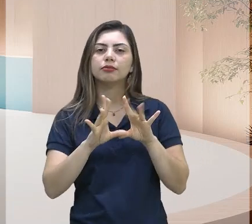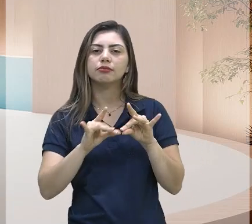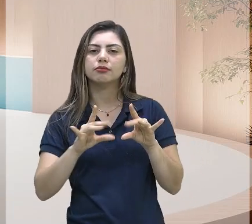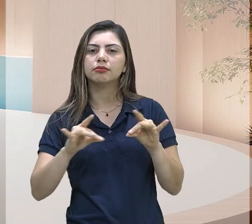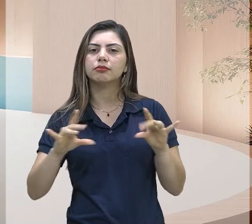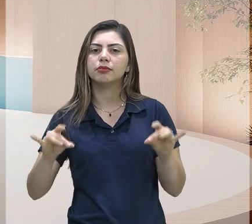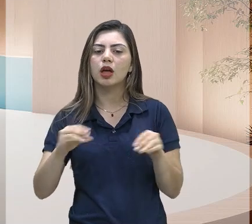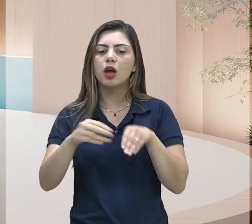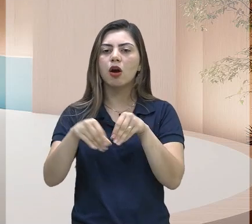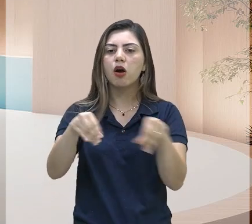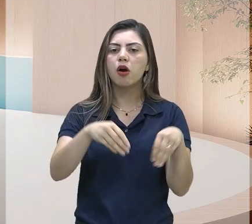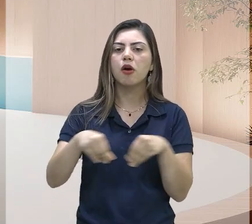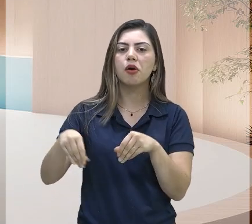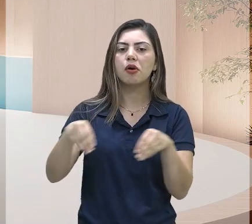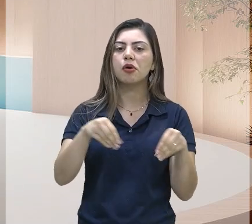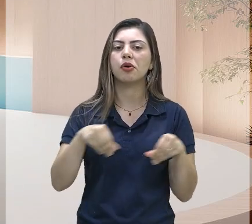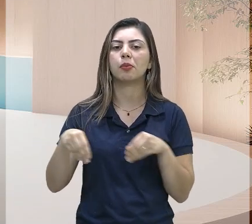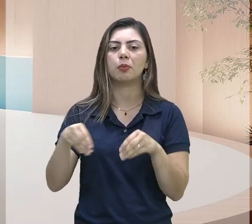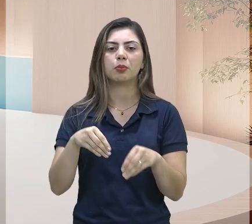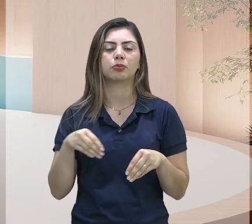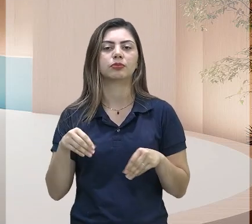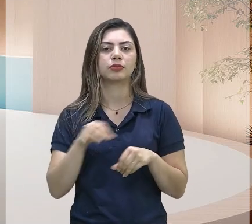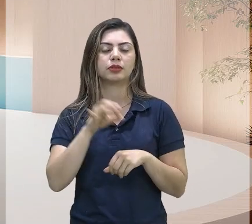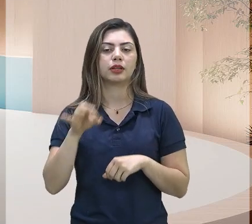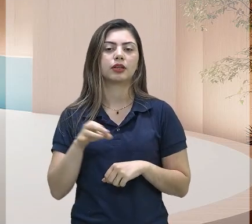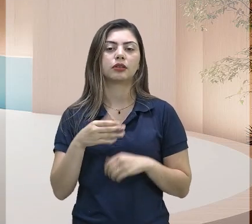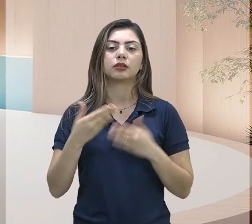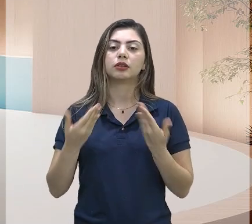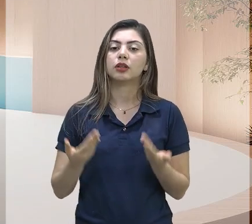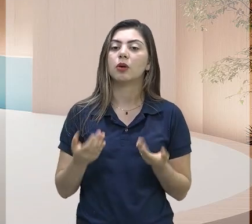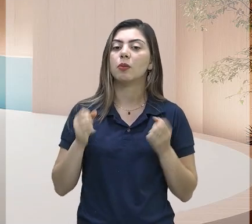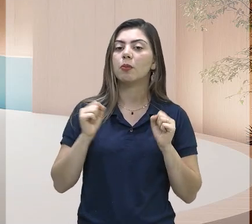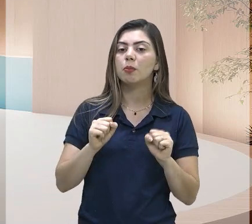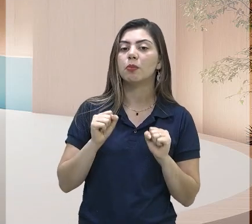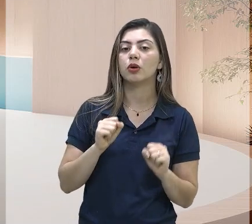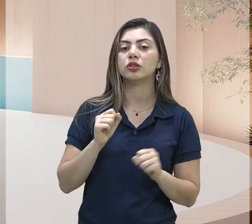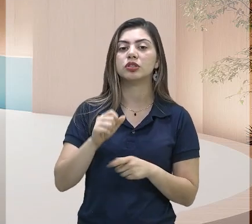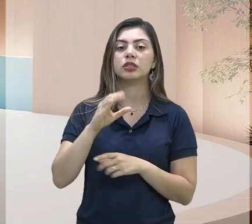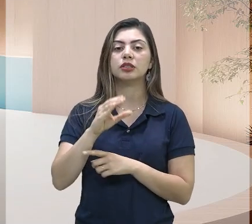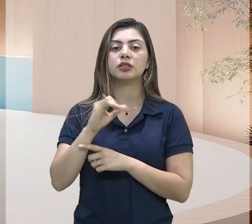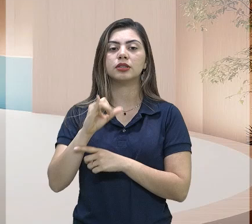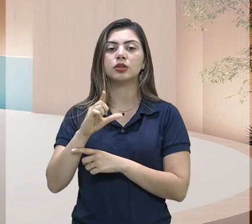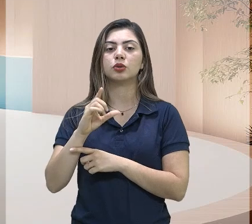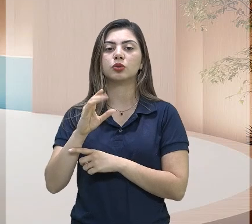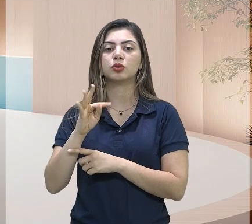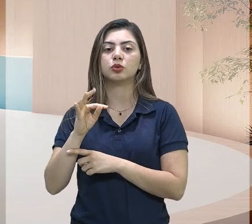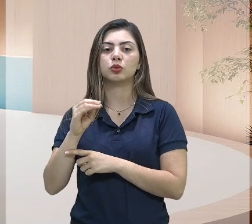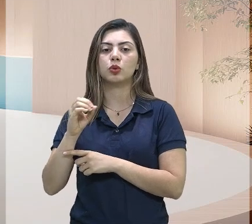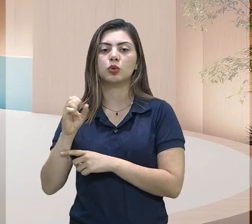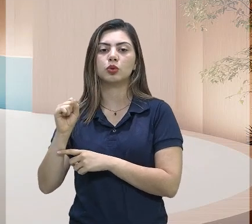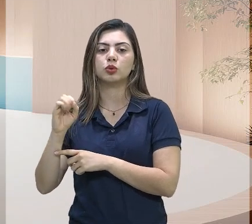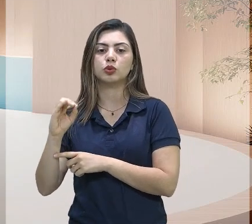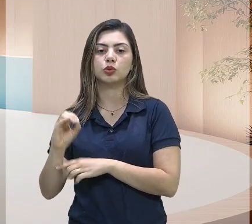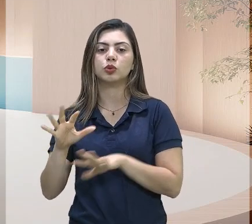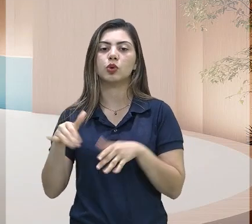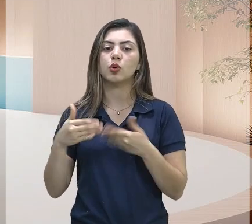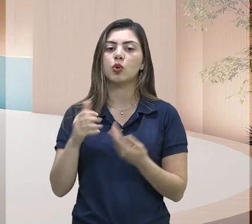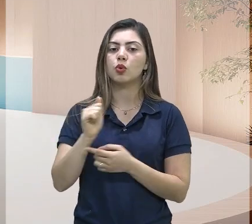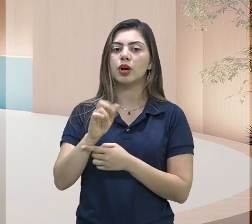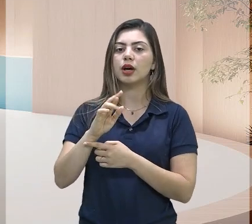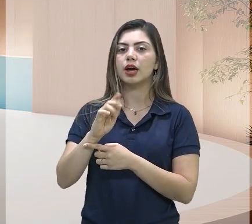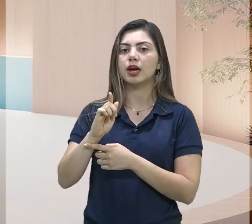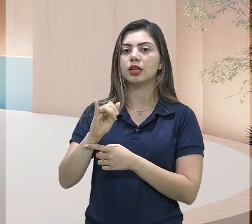um solo arenoso, a gente pode ter um solo siltoso, a gente pode ter um solo